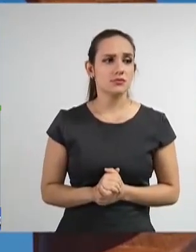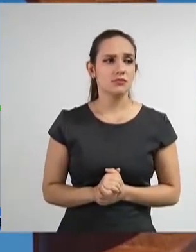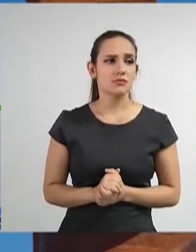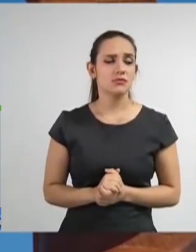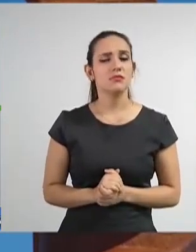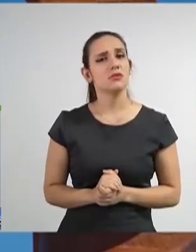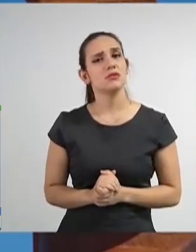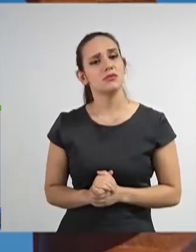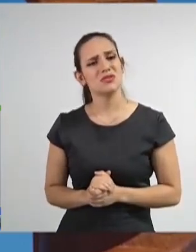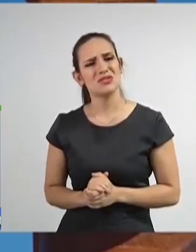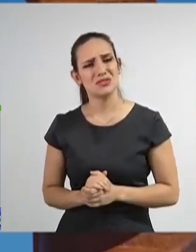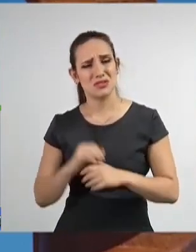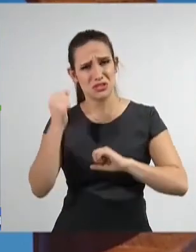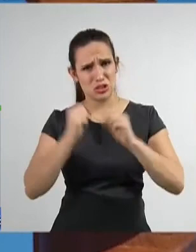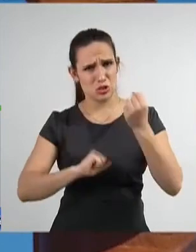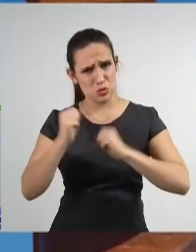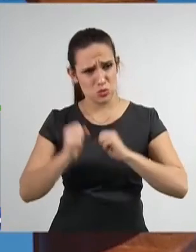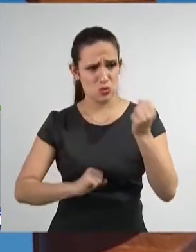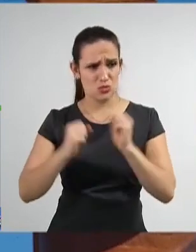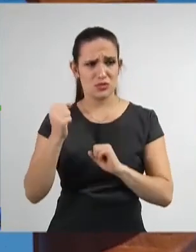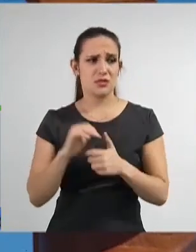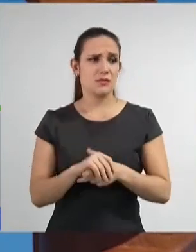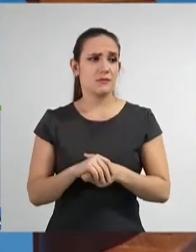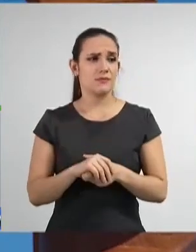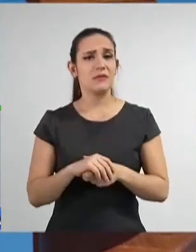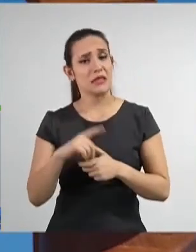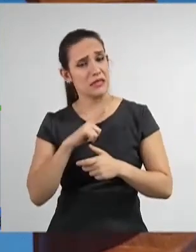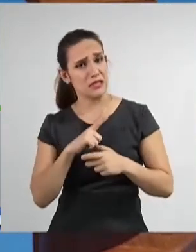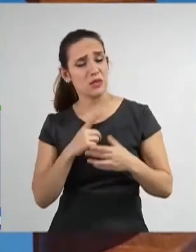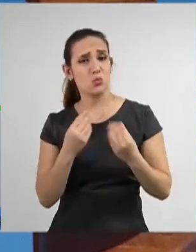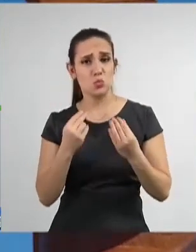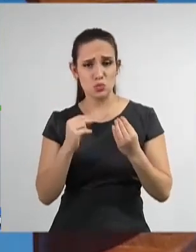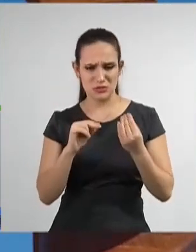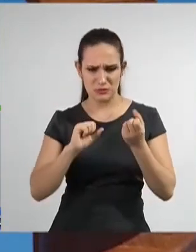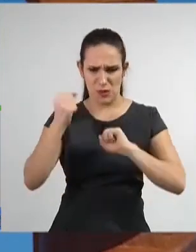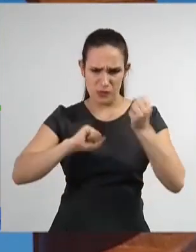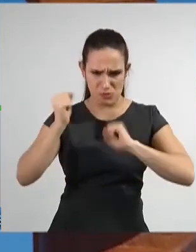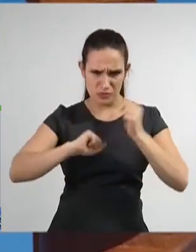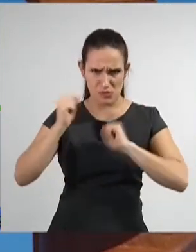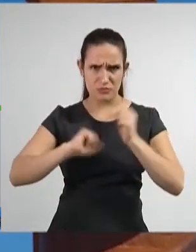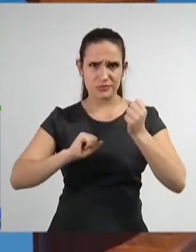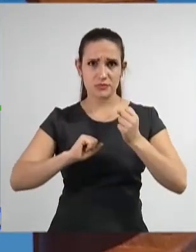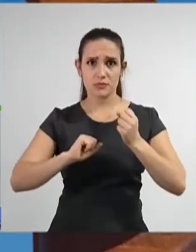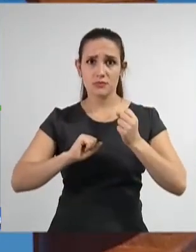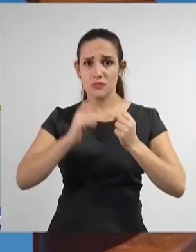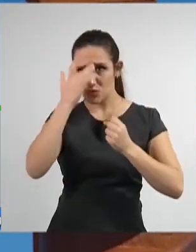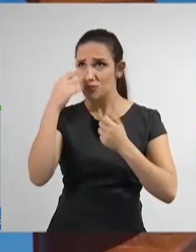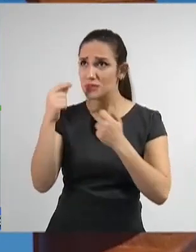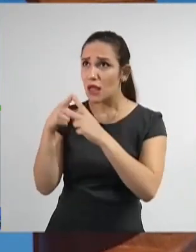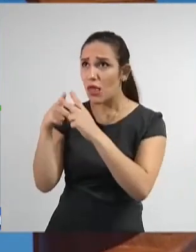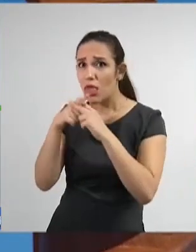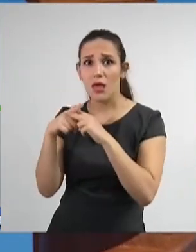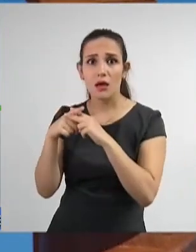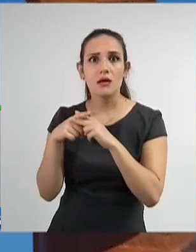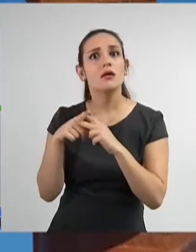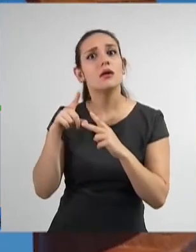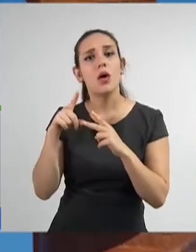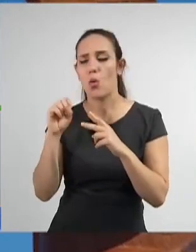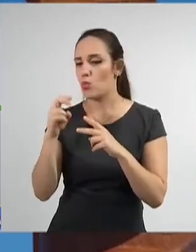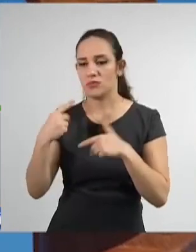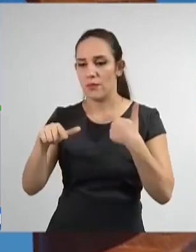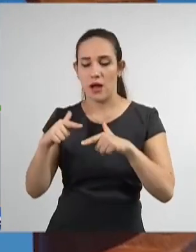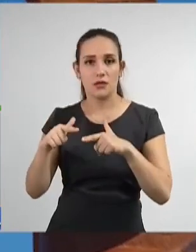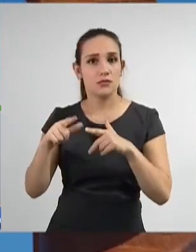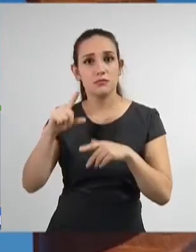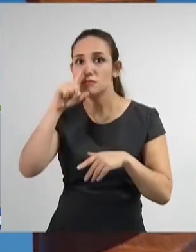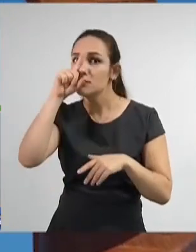locais, principalmente indústrias, onde se tem muitas máquinas que as pessoas lidam e correm seríssimo risco, né?